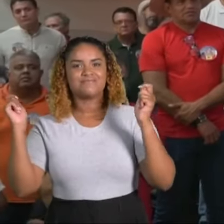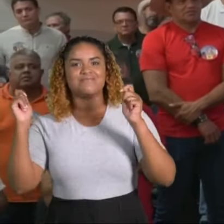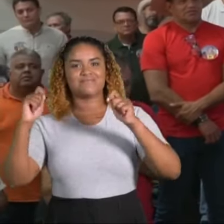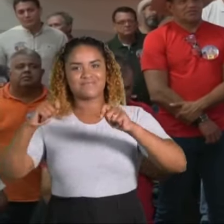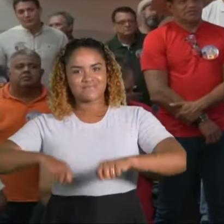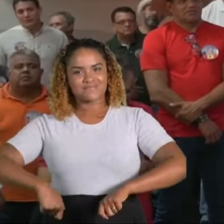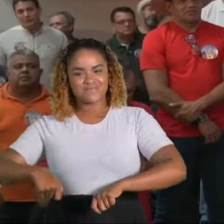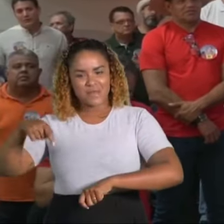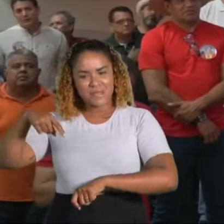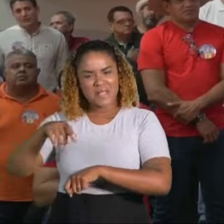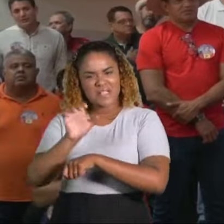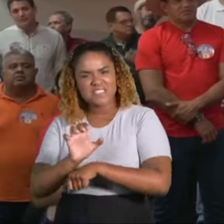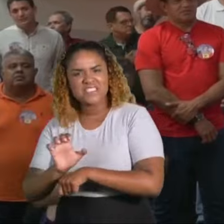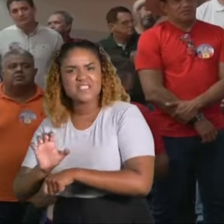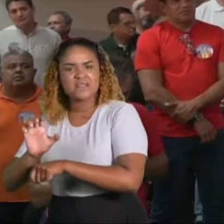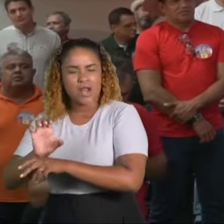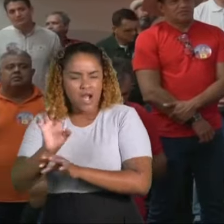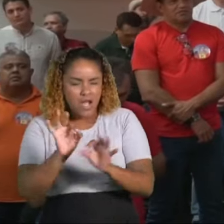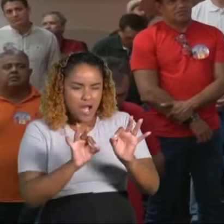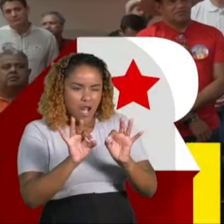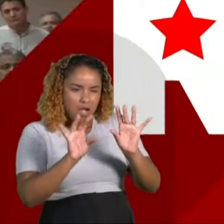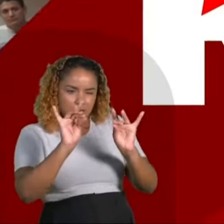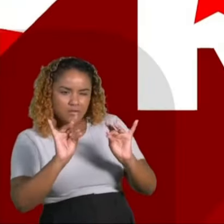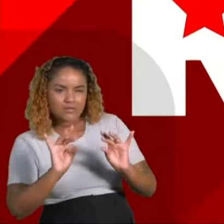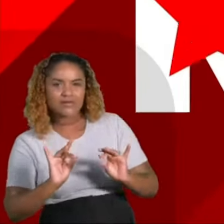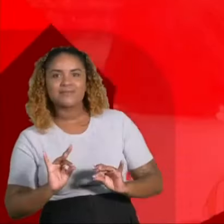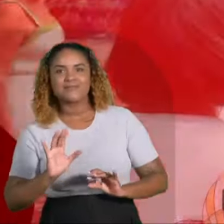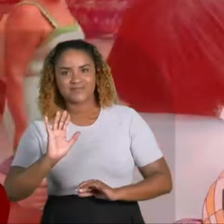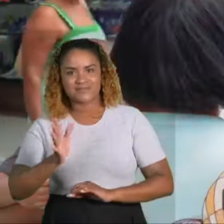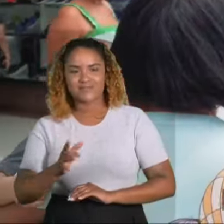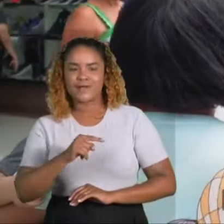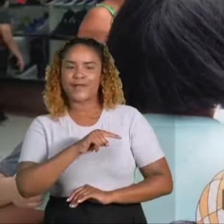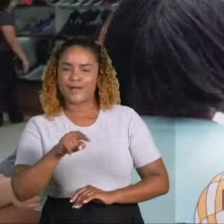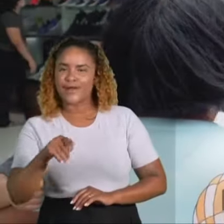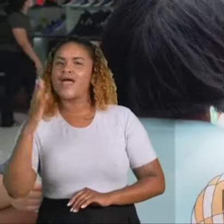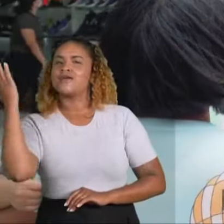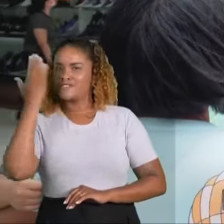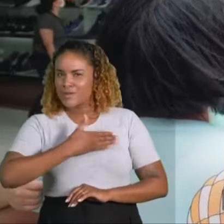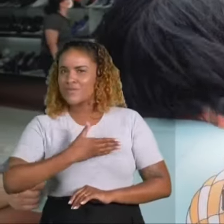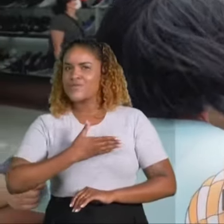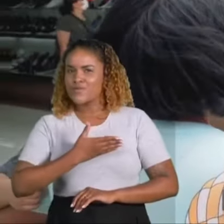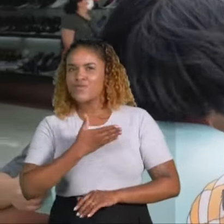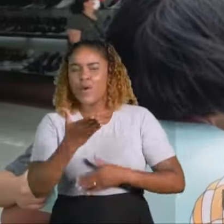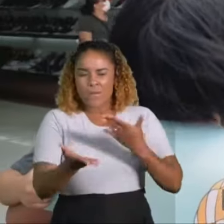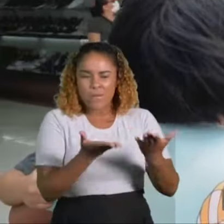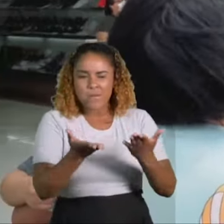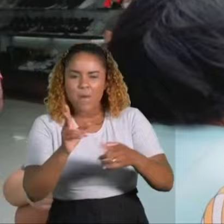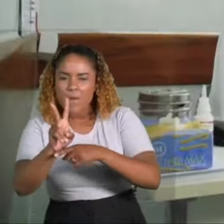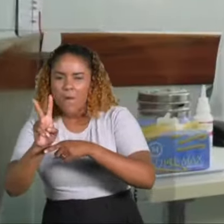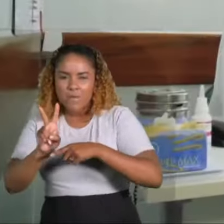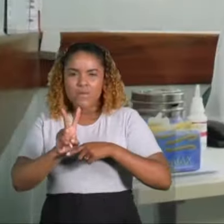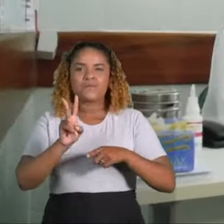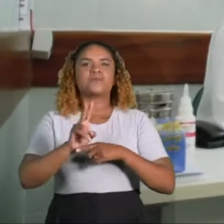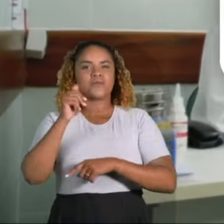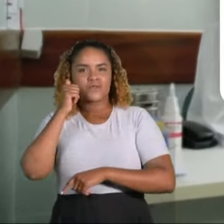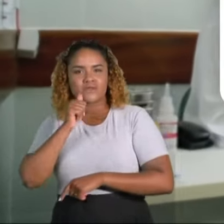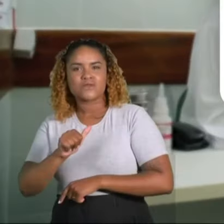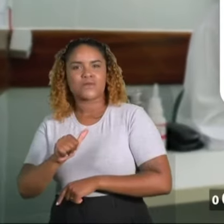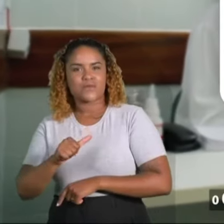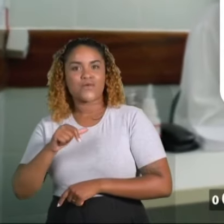Para a gente botar esse estado para frente. Rogério já mostrou que cuida das mulheres e